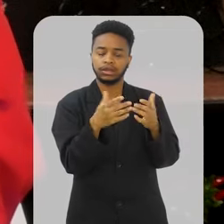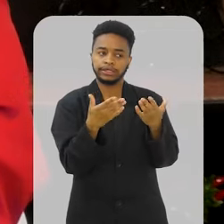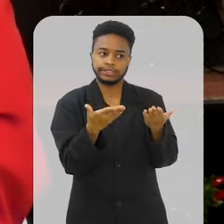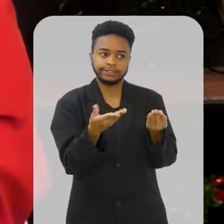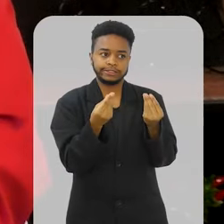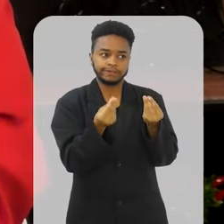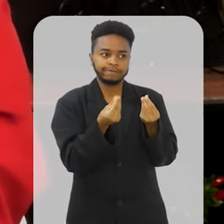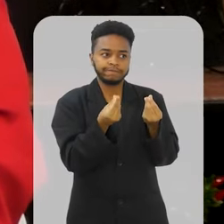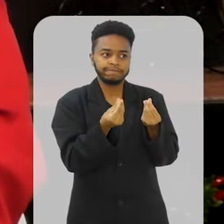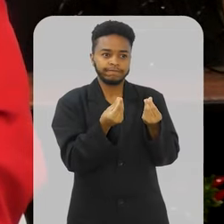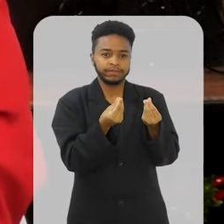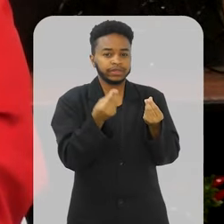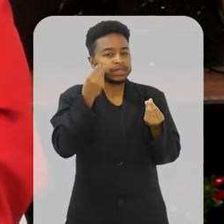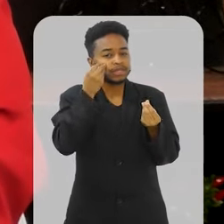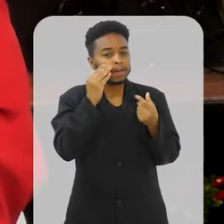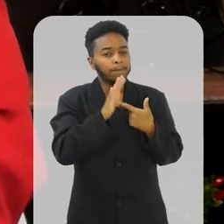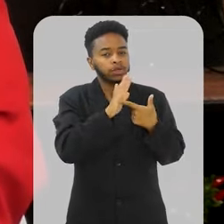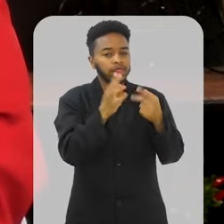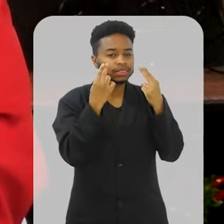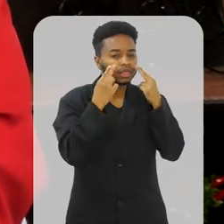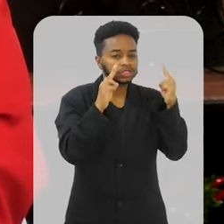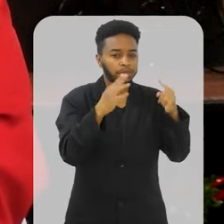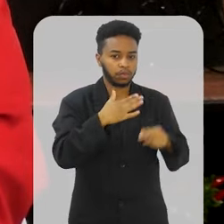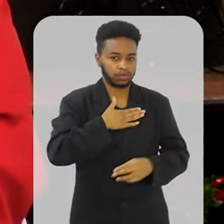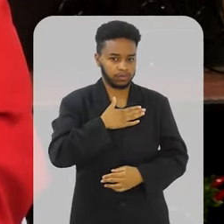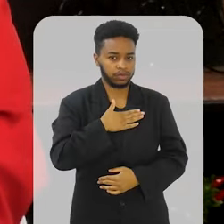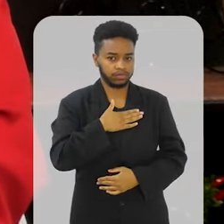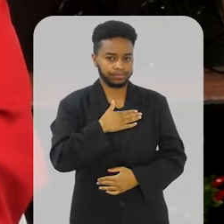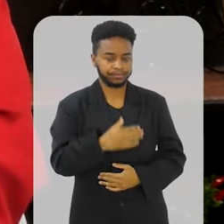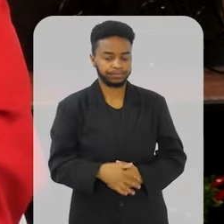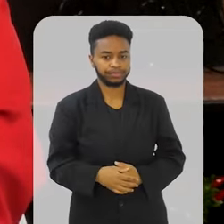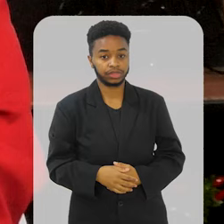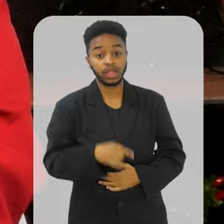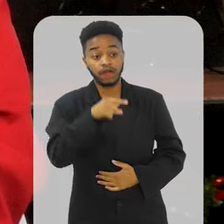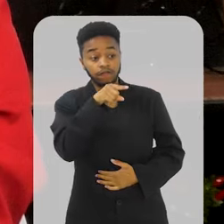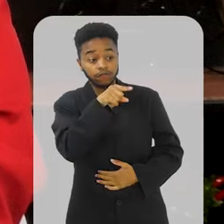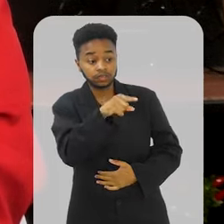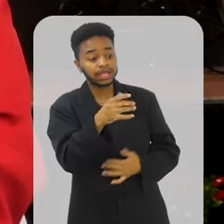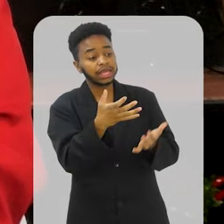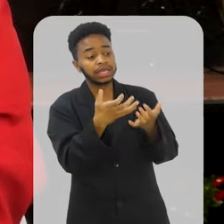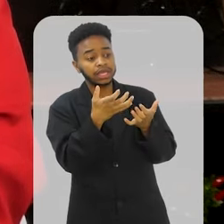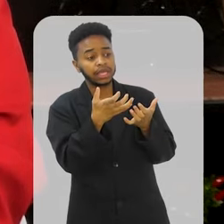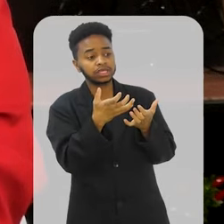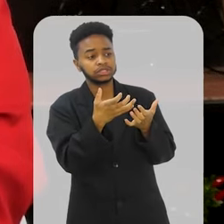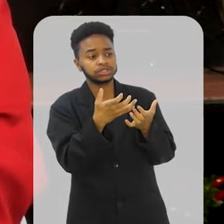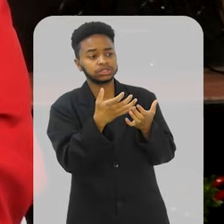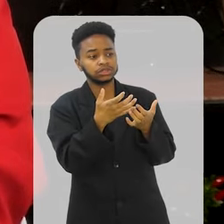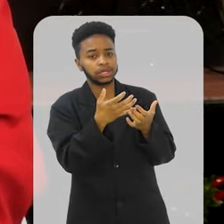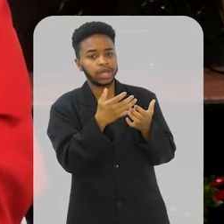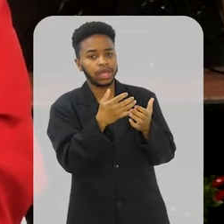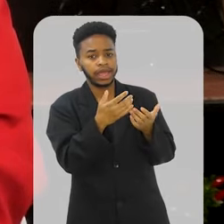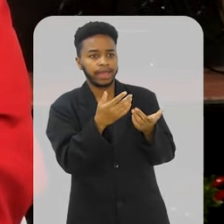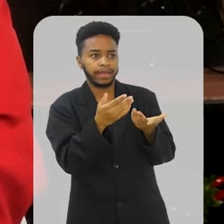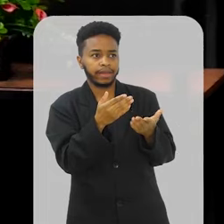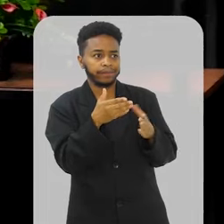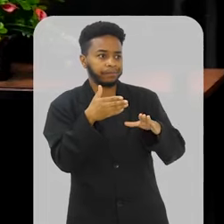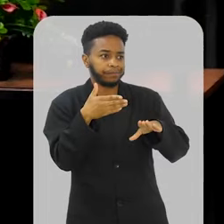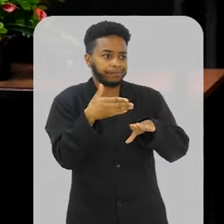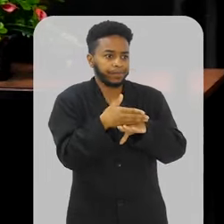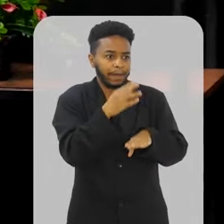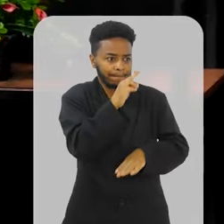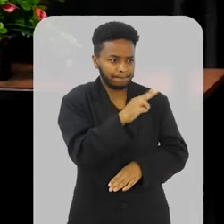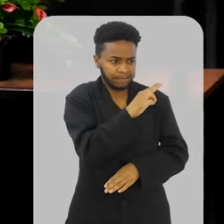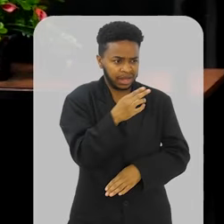um um testemunho Meu o senhor quis ser padre desde criança bom